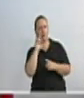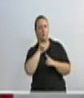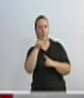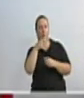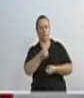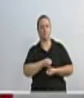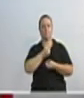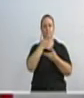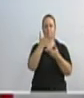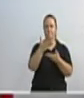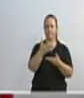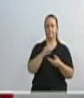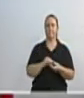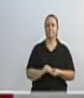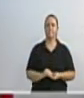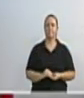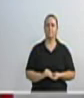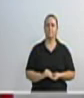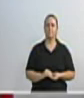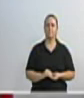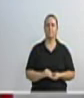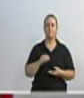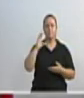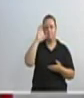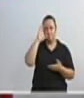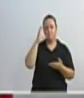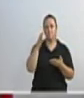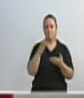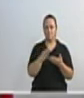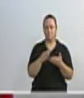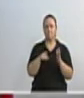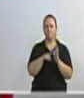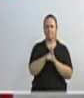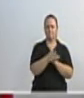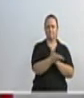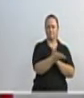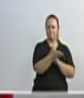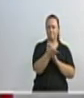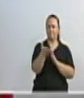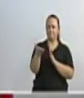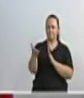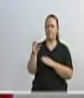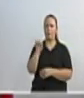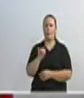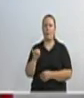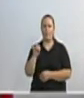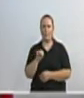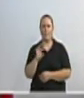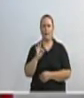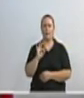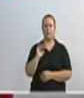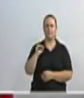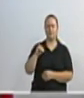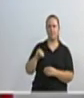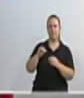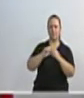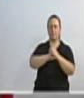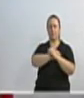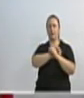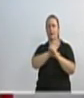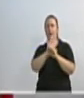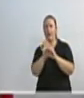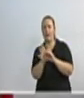acredito o seguinte, que uma pergunta tem que ficar para vocês, da Oi, da TIM, da Claro, da Vivo. O que é